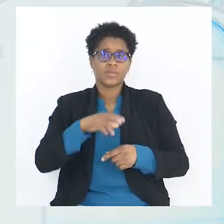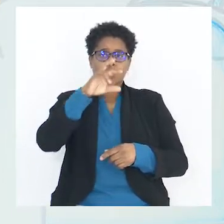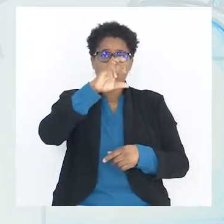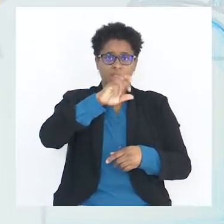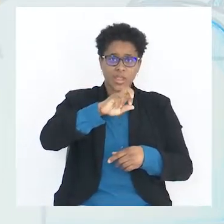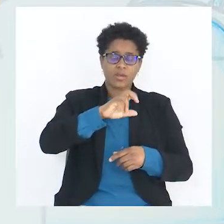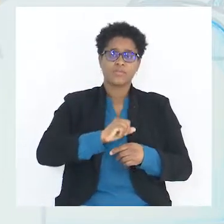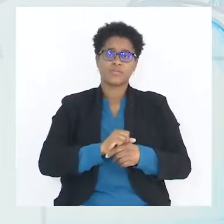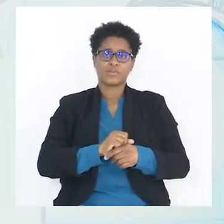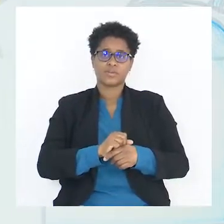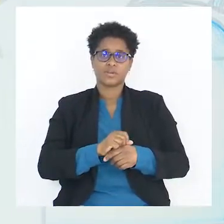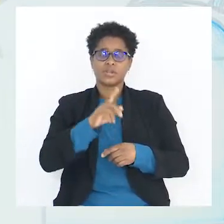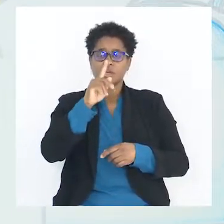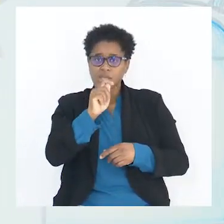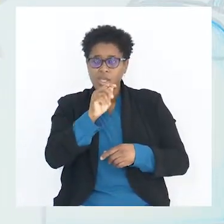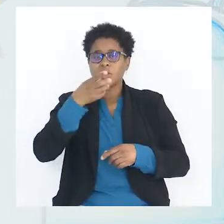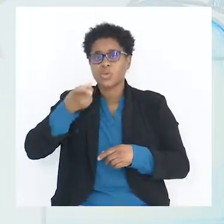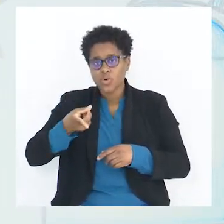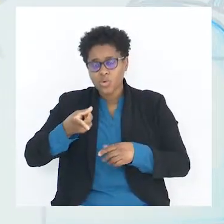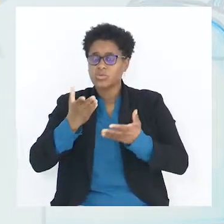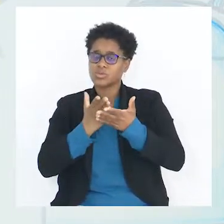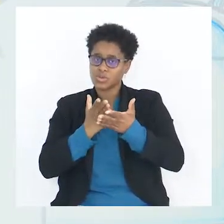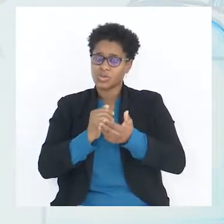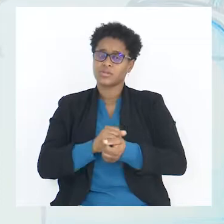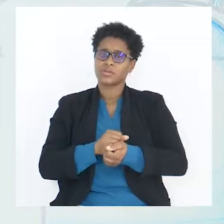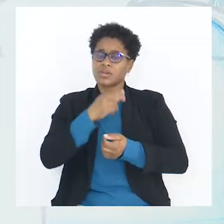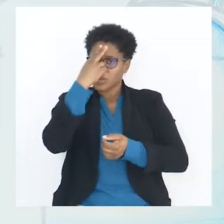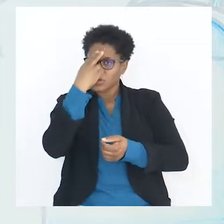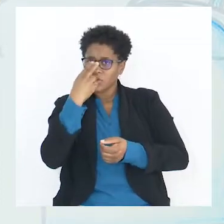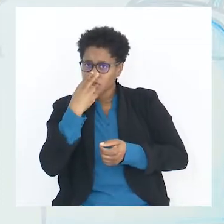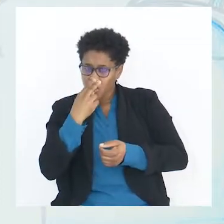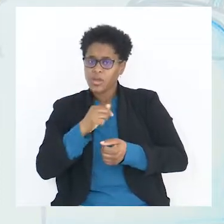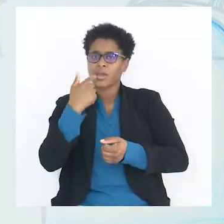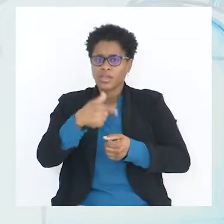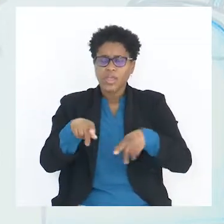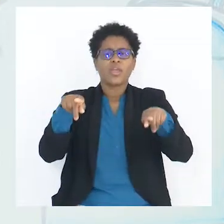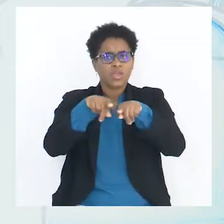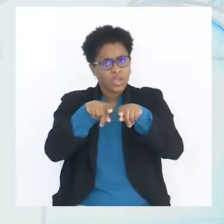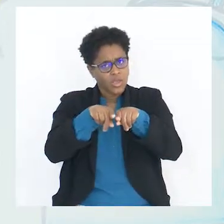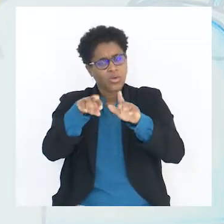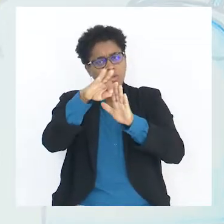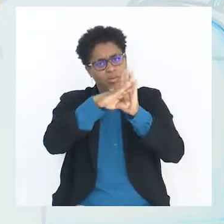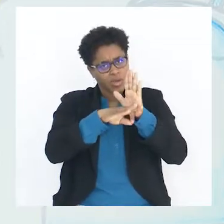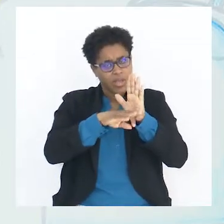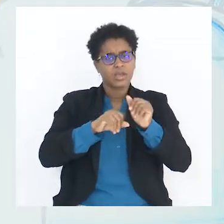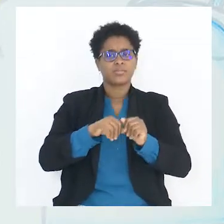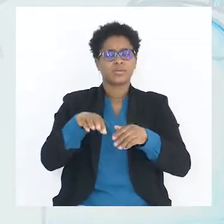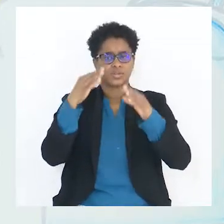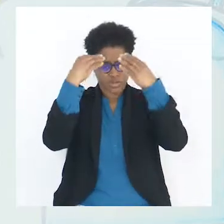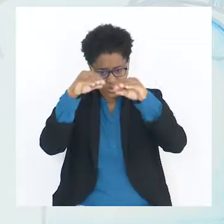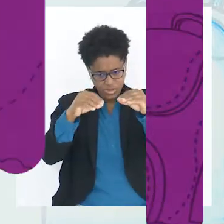8º ano e 9º ano em História têm o mesmo programa